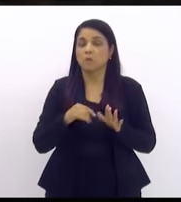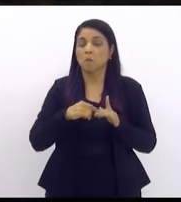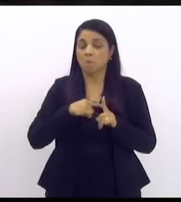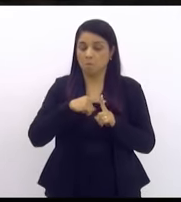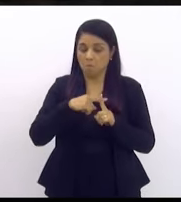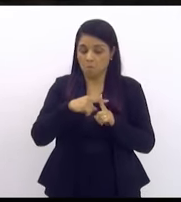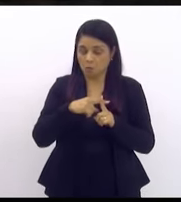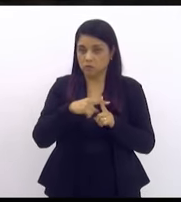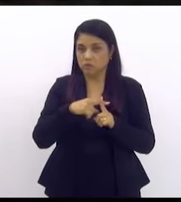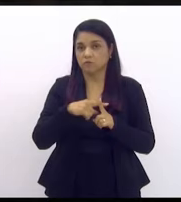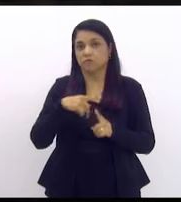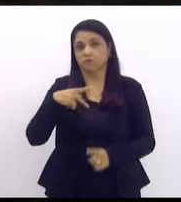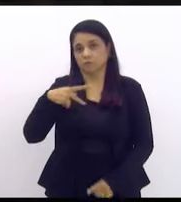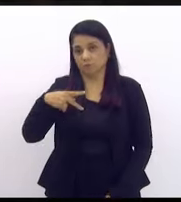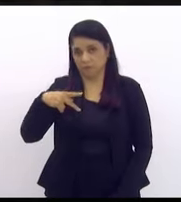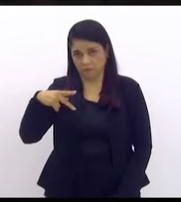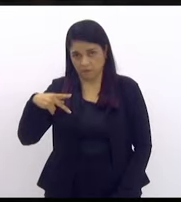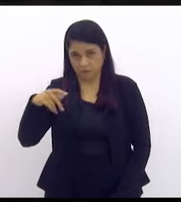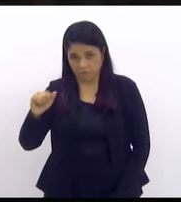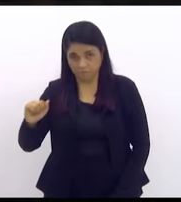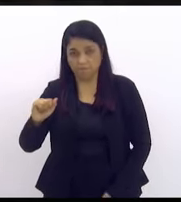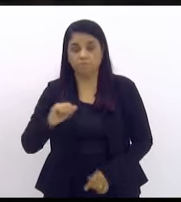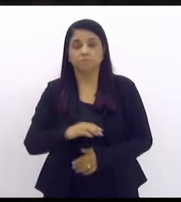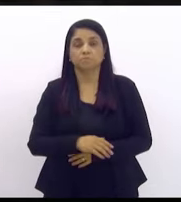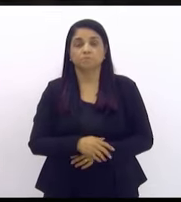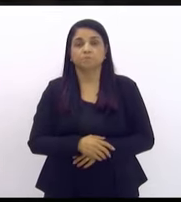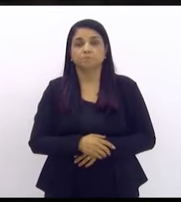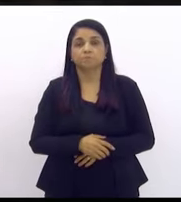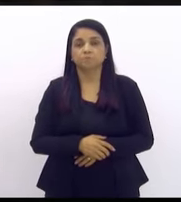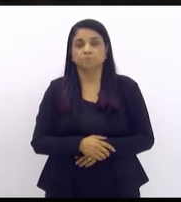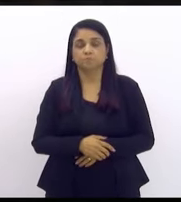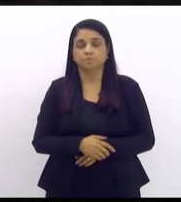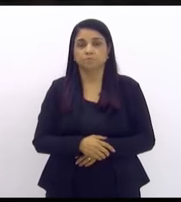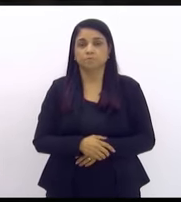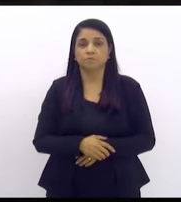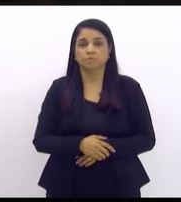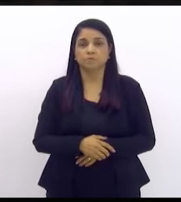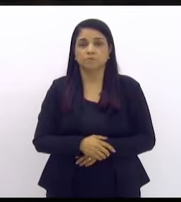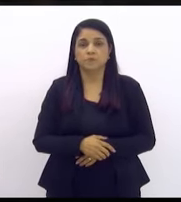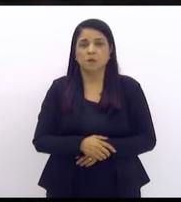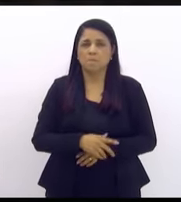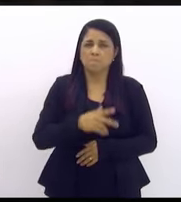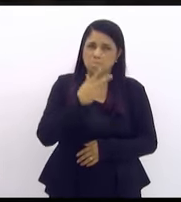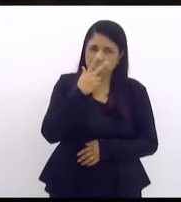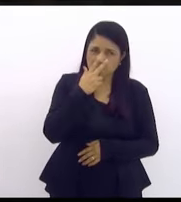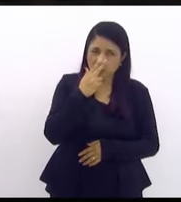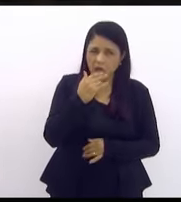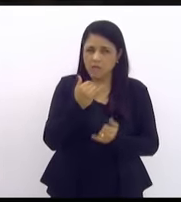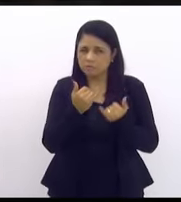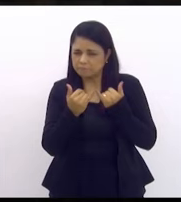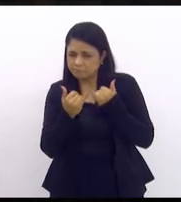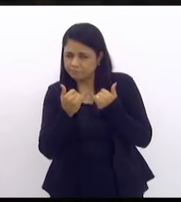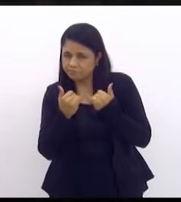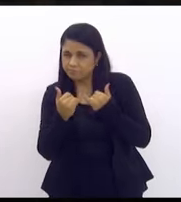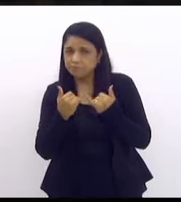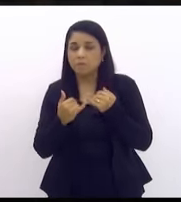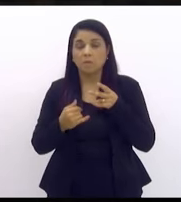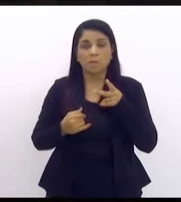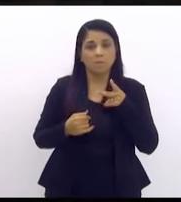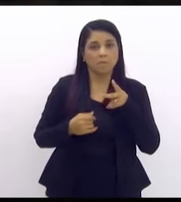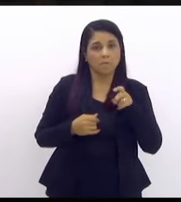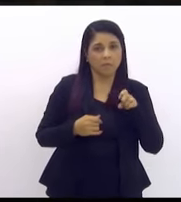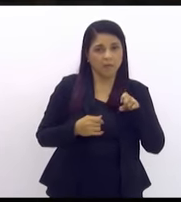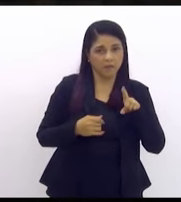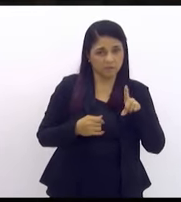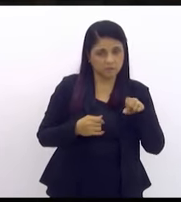desse PPA, que é aí similar ao do PEDES, é querer